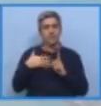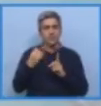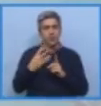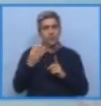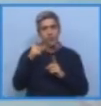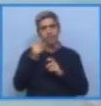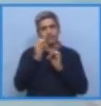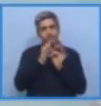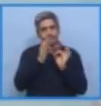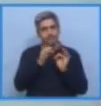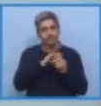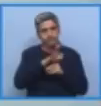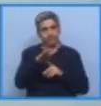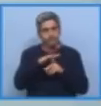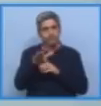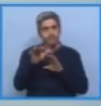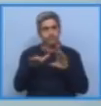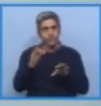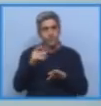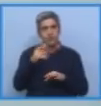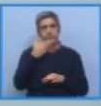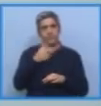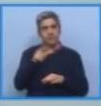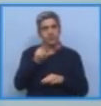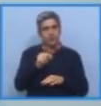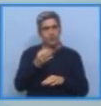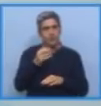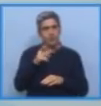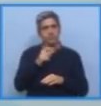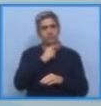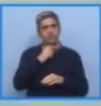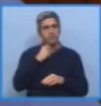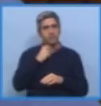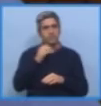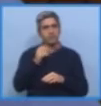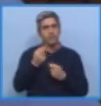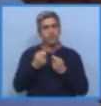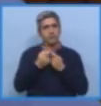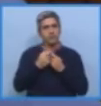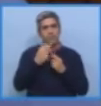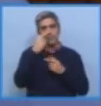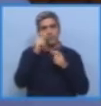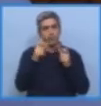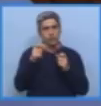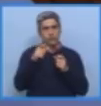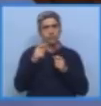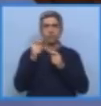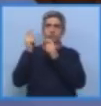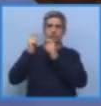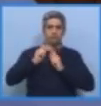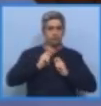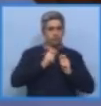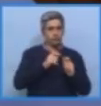Misericórdia. Foi uma experiência enriquecedora para si também como sacerdote, este aproximar-se das pessoas, ser portador